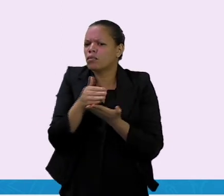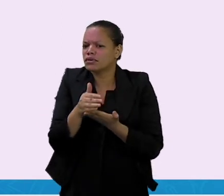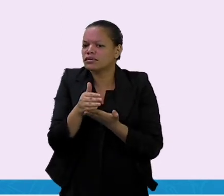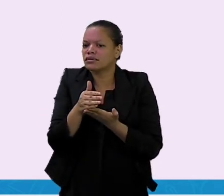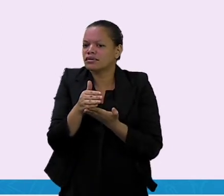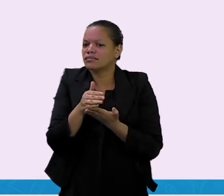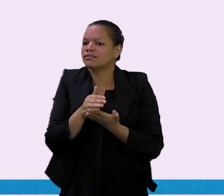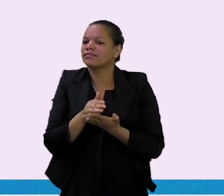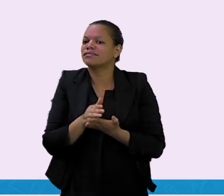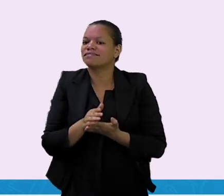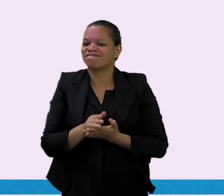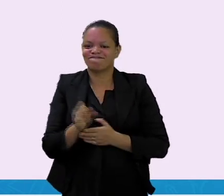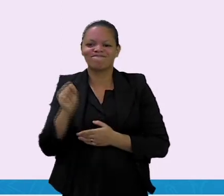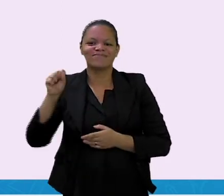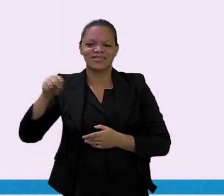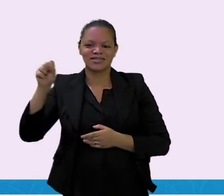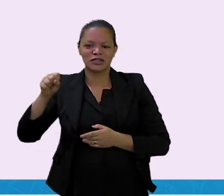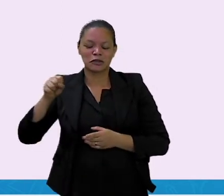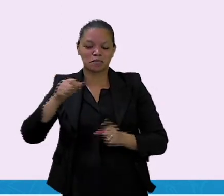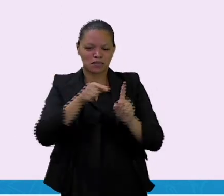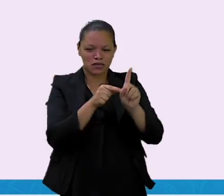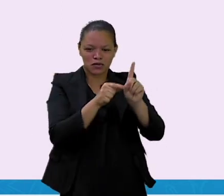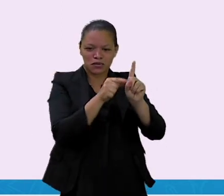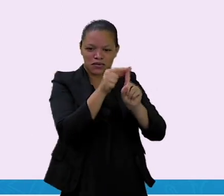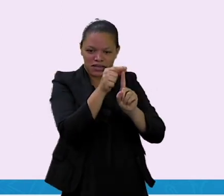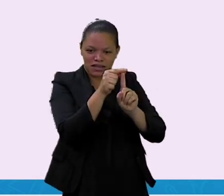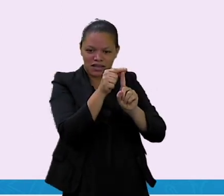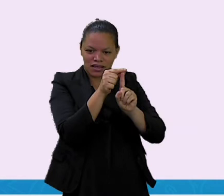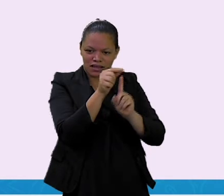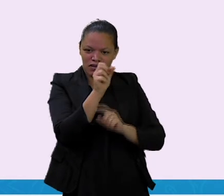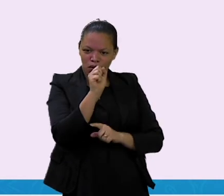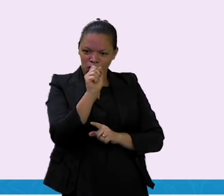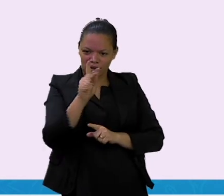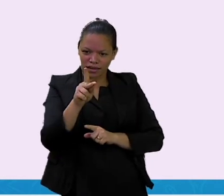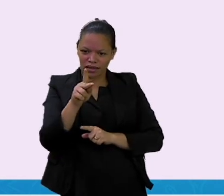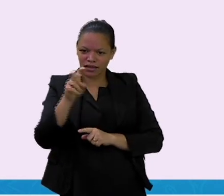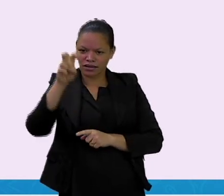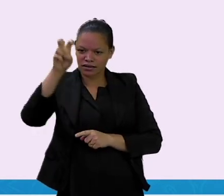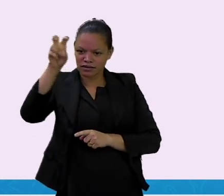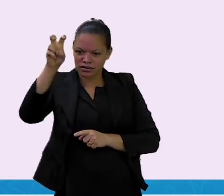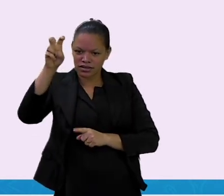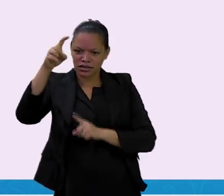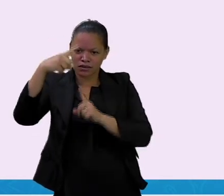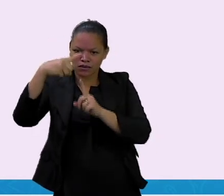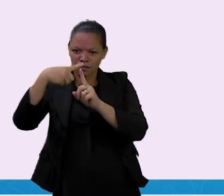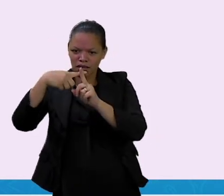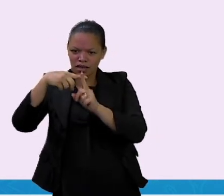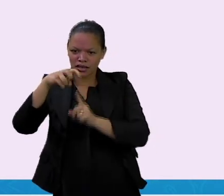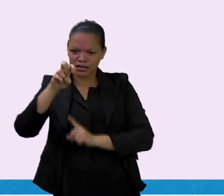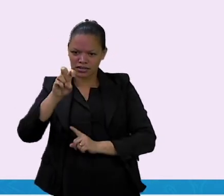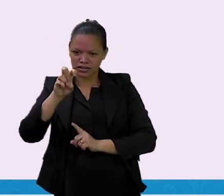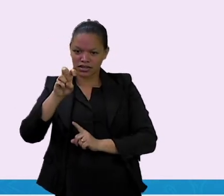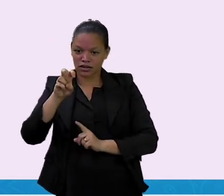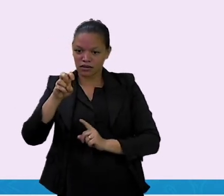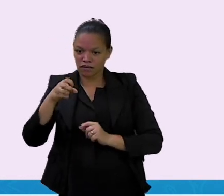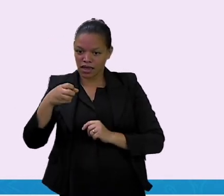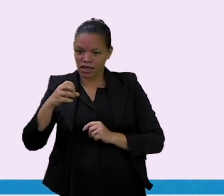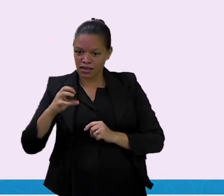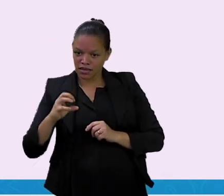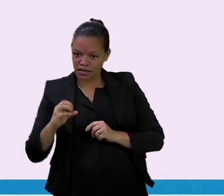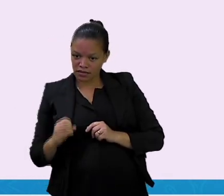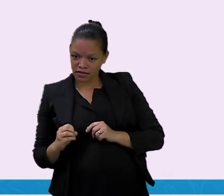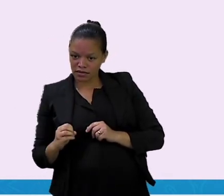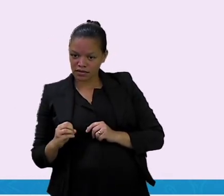são 5 mais 5. Vão dar 10. O número 1 vai subir, pois ele é